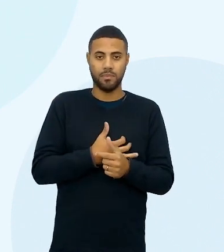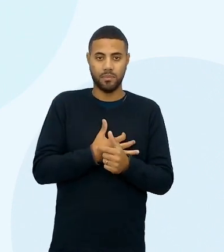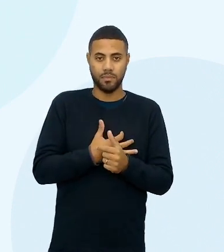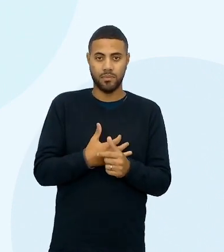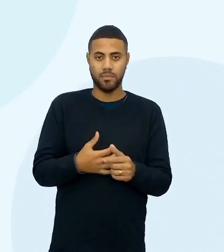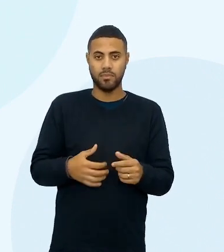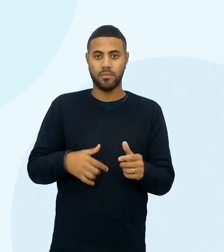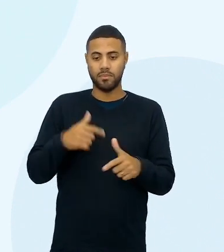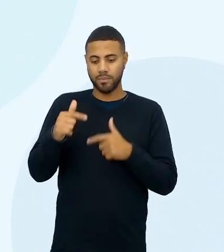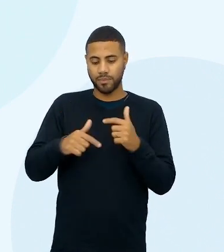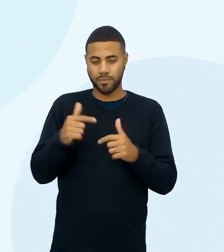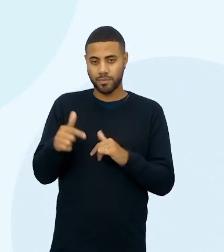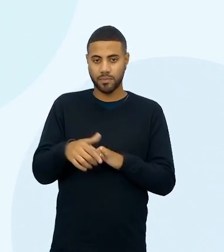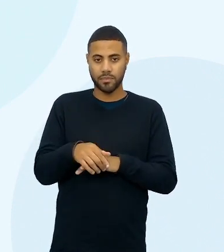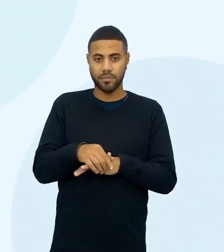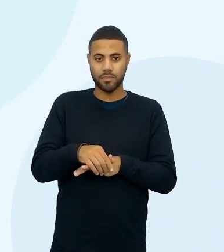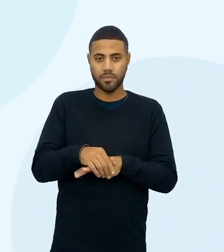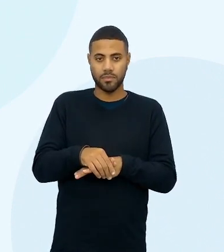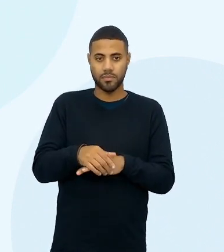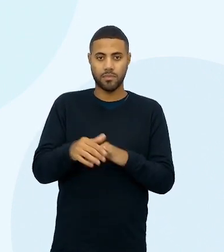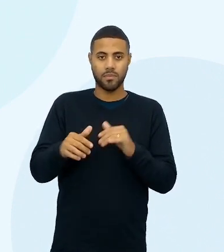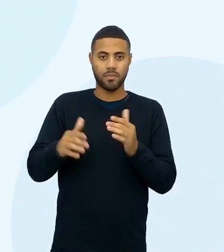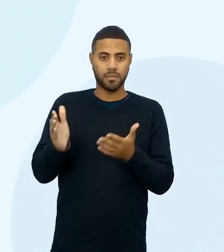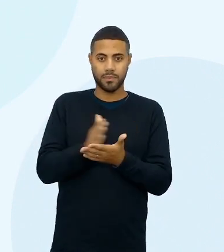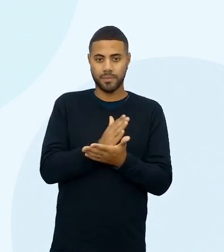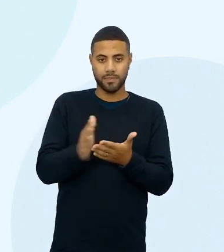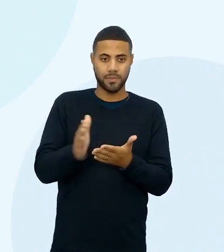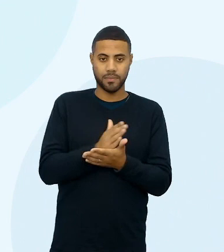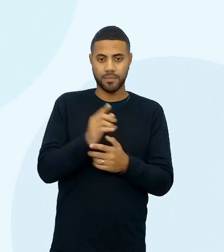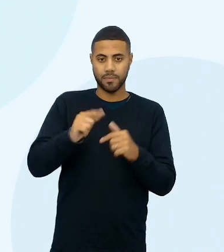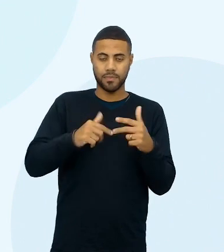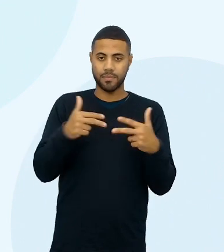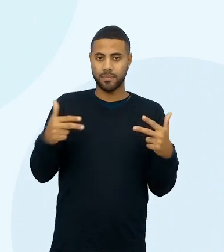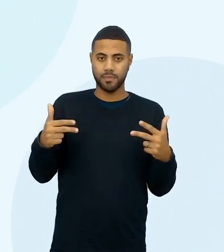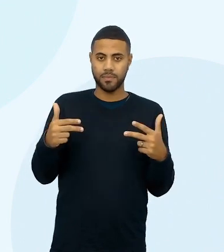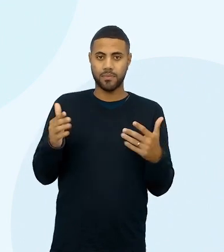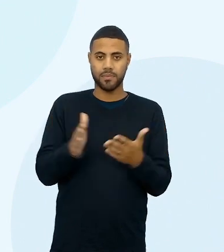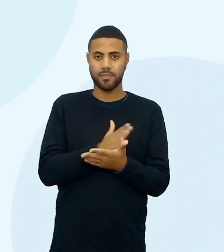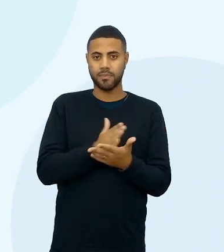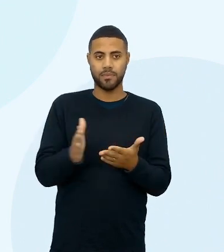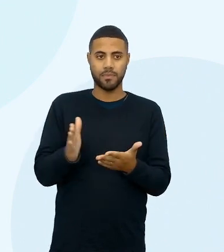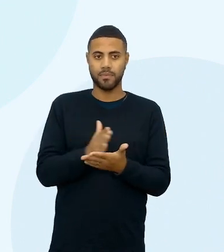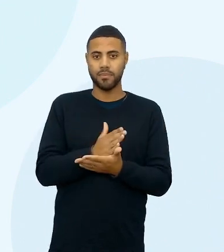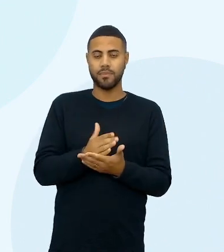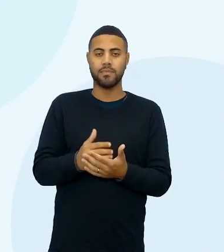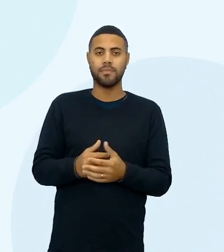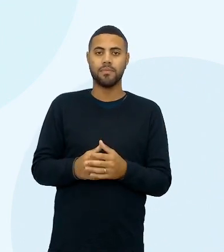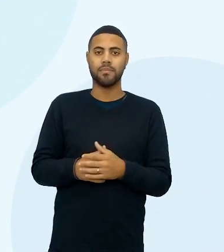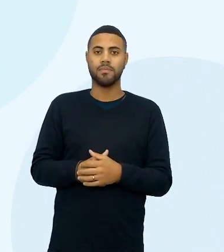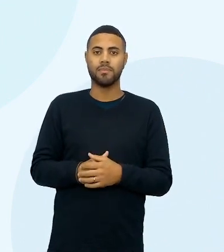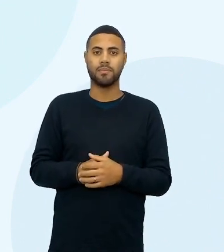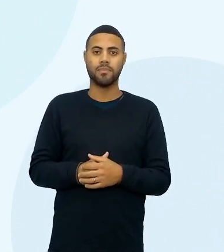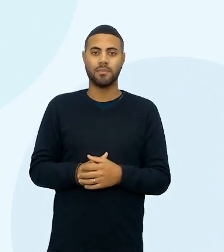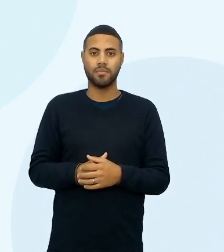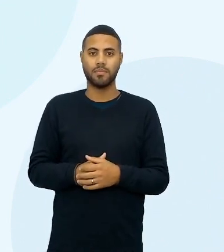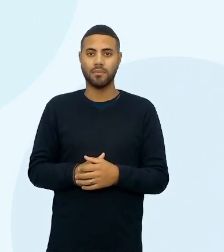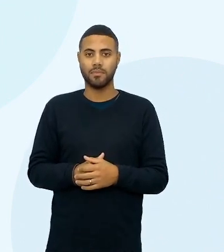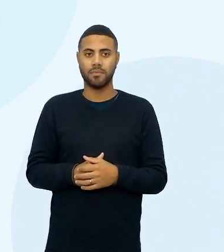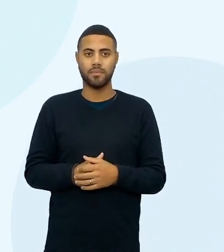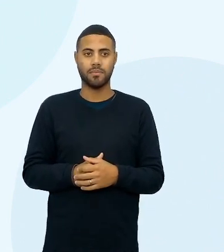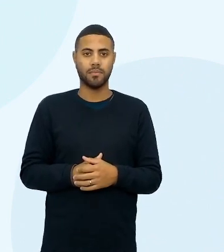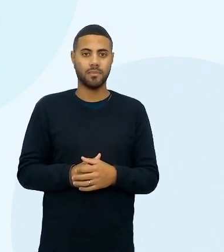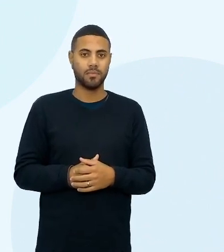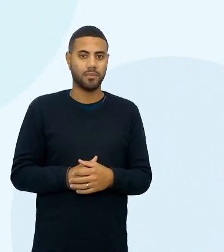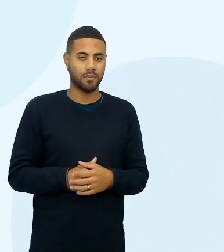trabalham na coleta, separação desse material reciclado é ganha-pão de muita gente. Então, se a gente, além de ser